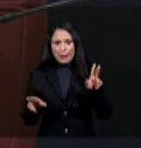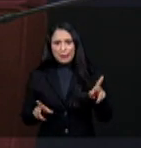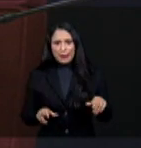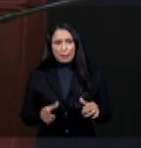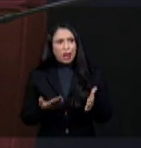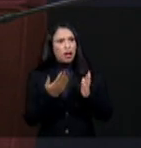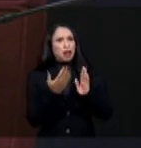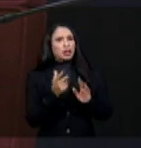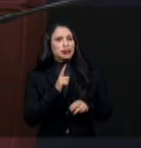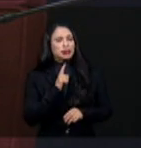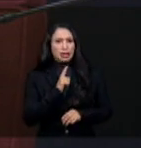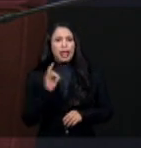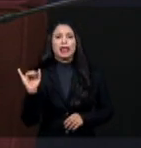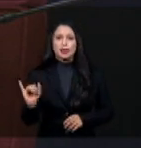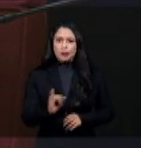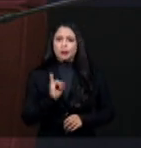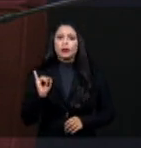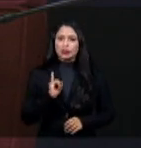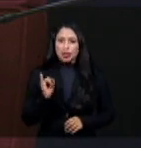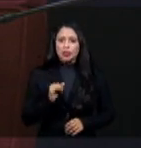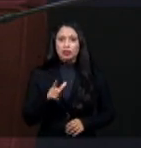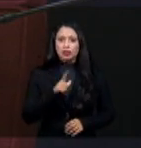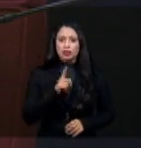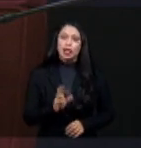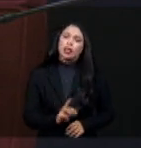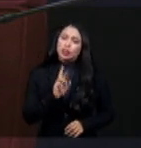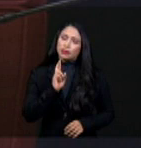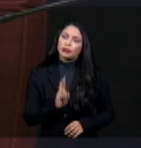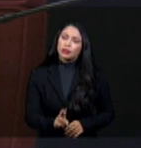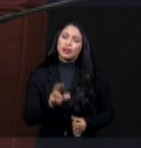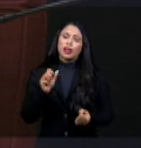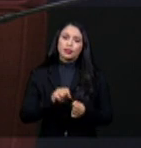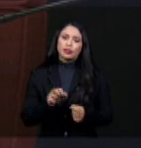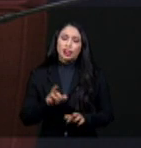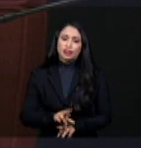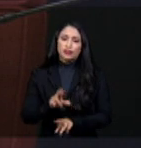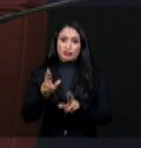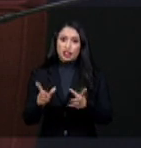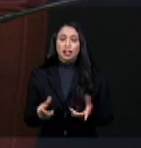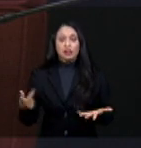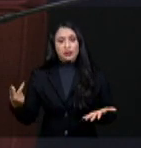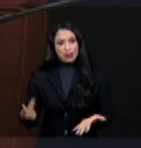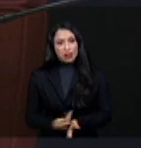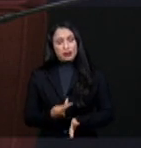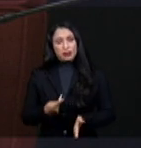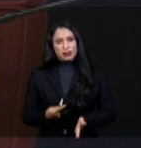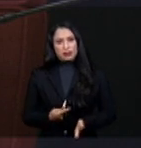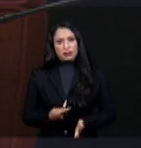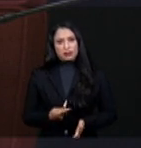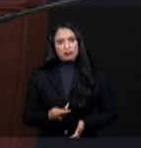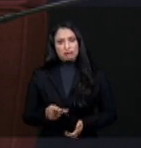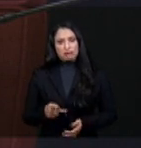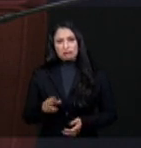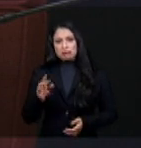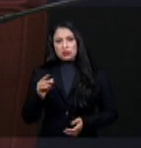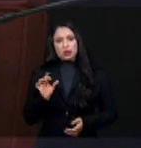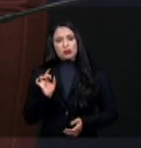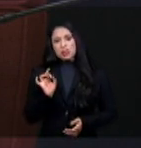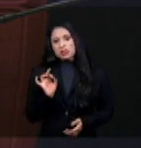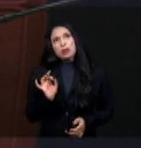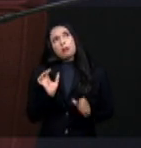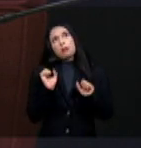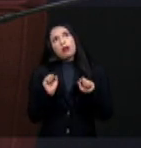importa de diversidade da resultado de o que faz diferença e veio para ficar não é modismo não a